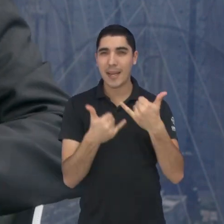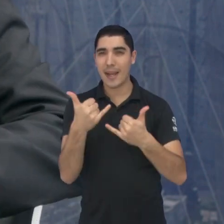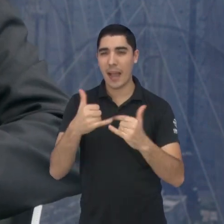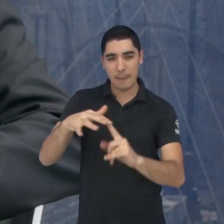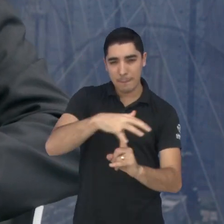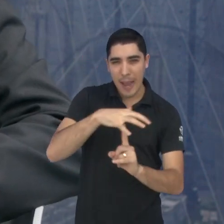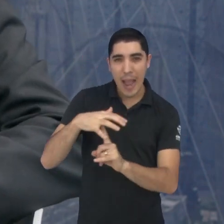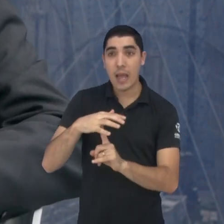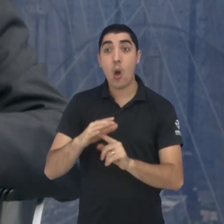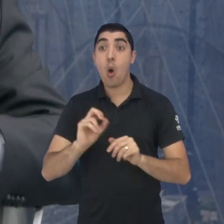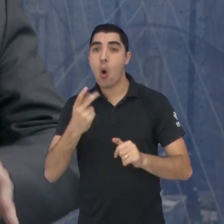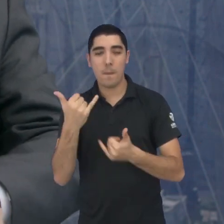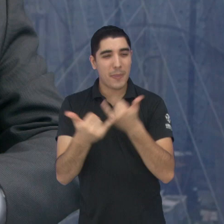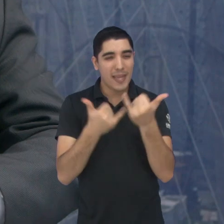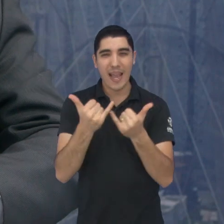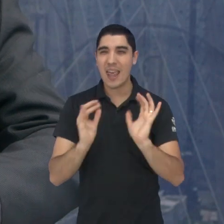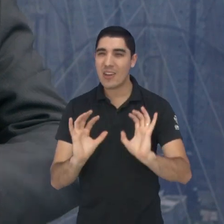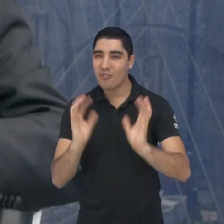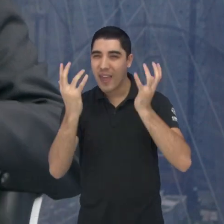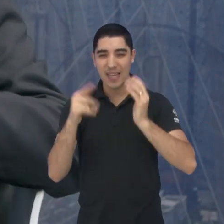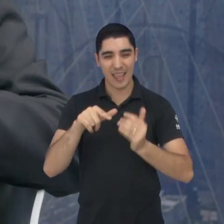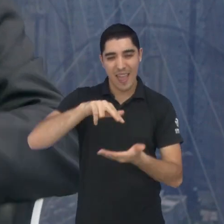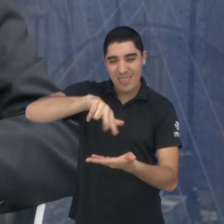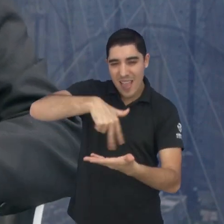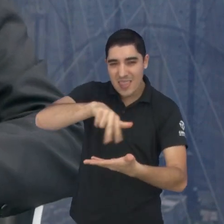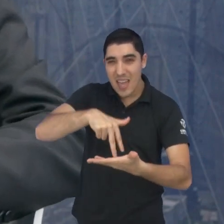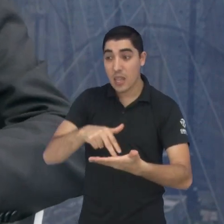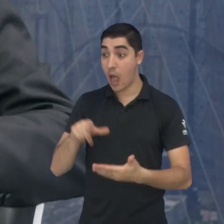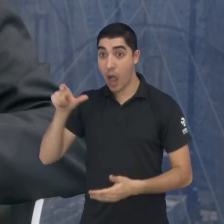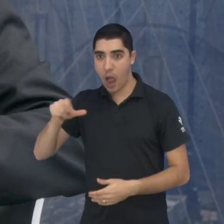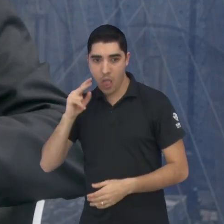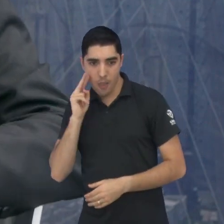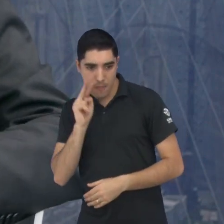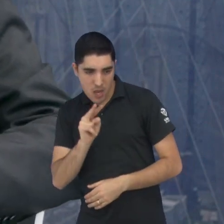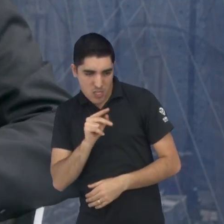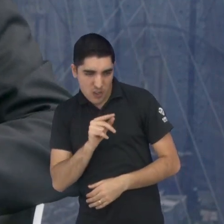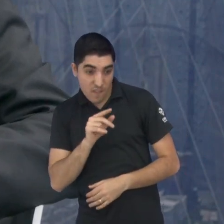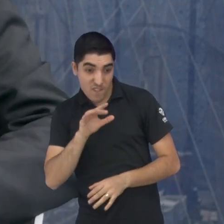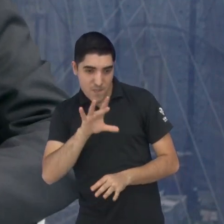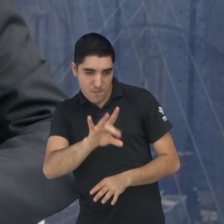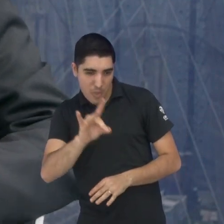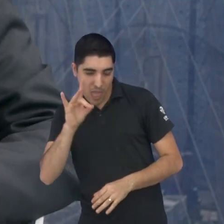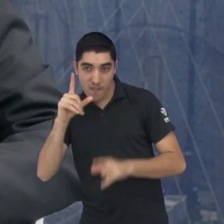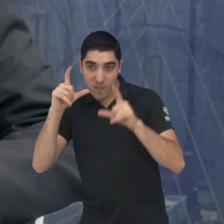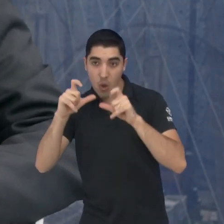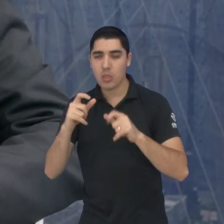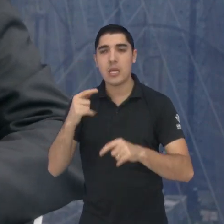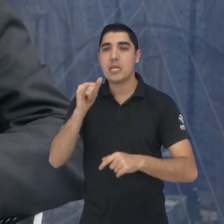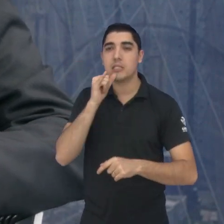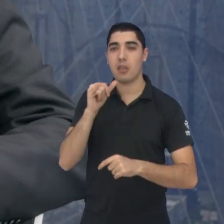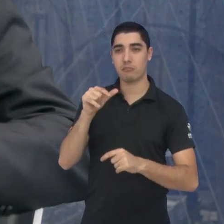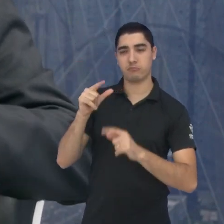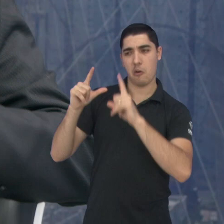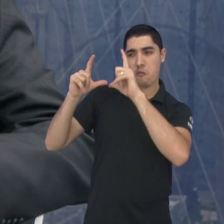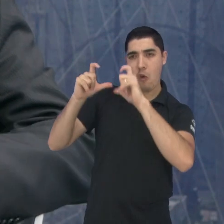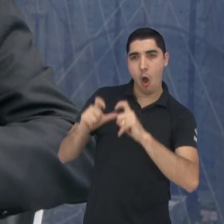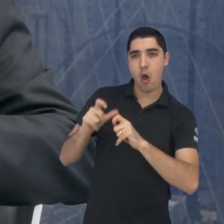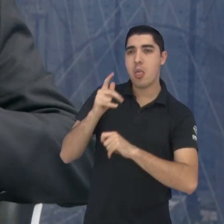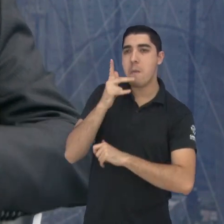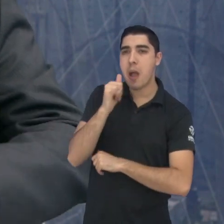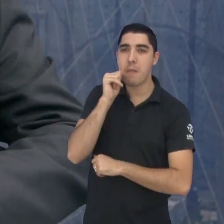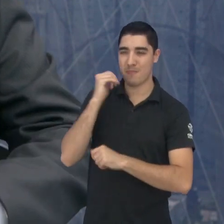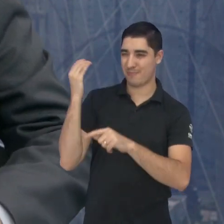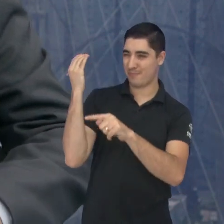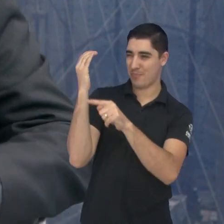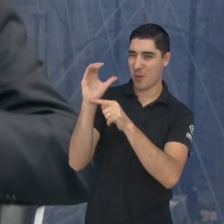em festinhas, crianças dançando. Essas imagens que os pais postam nas redes sociais, acreditando